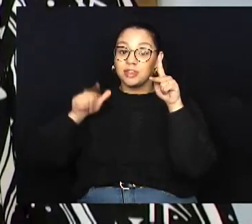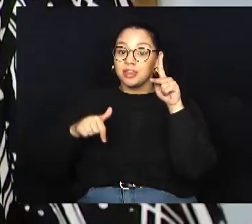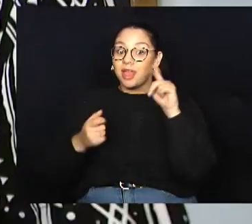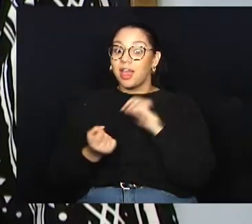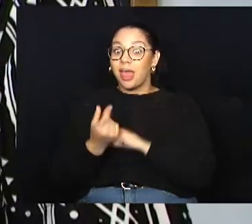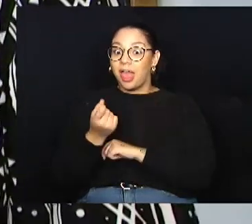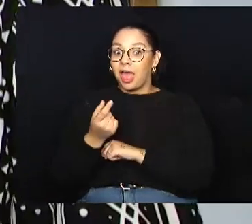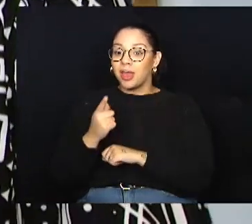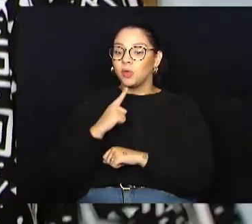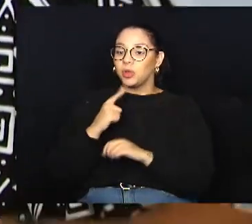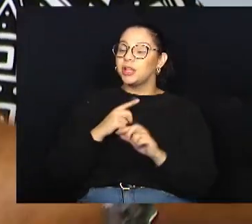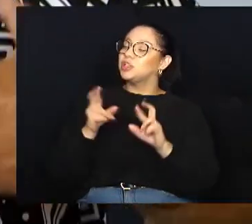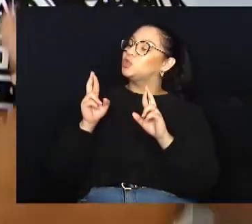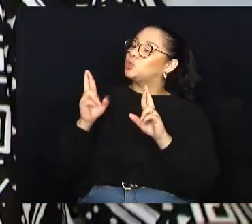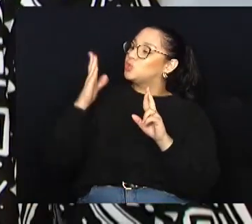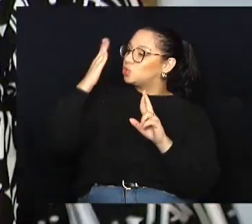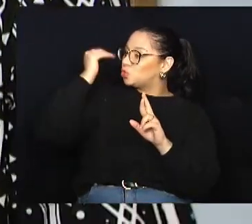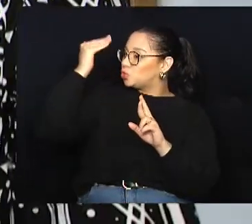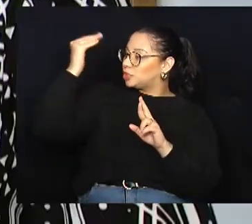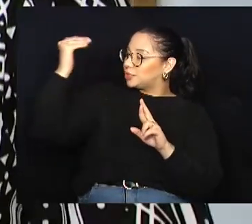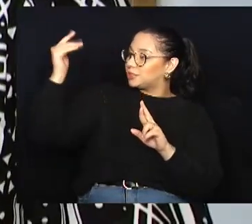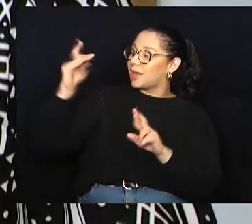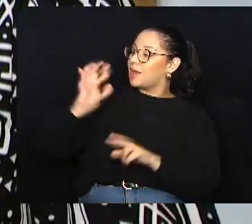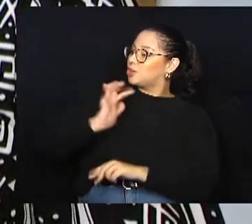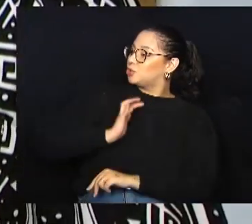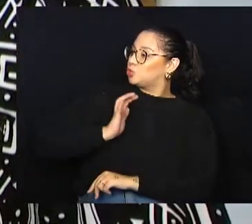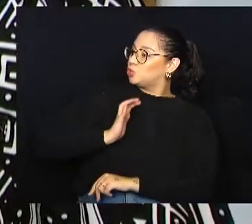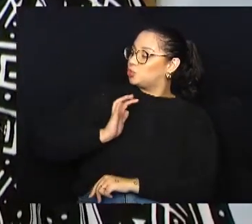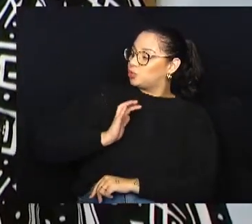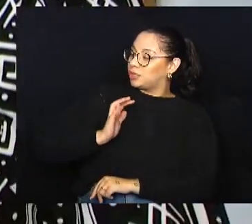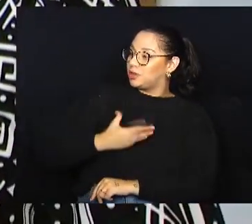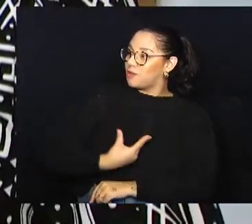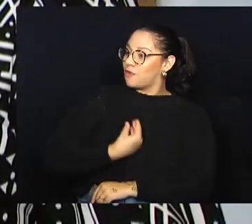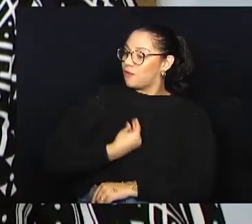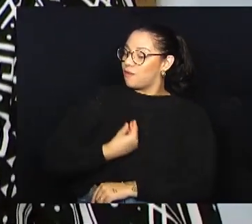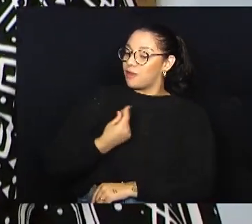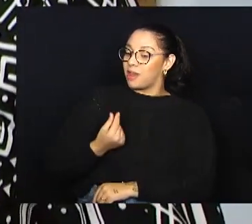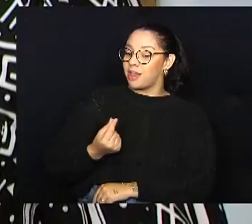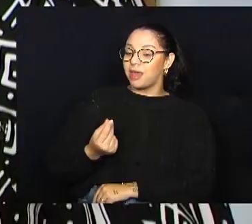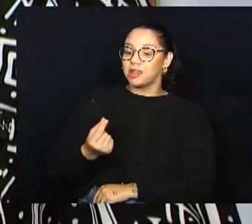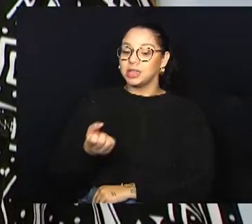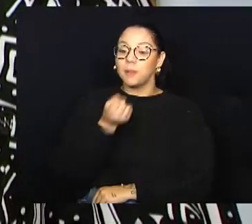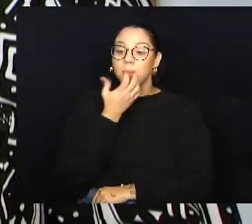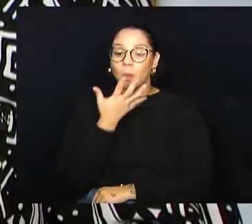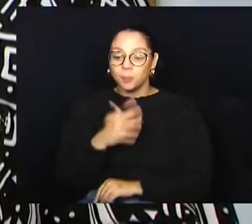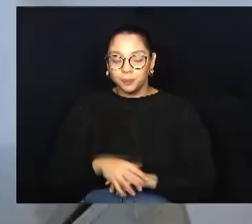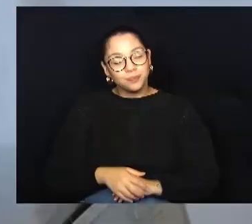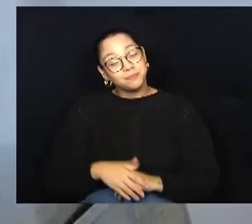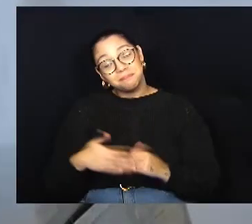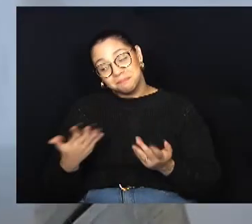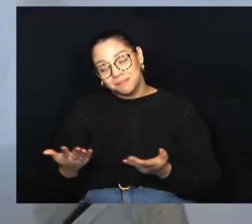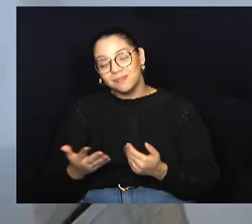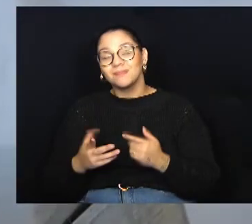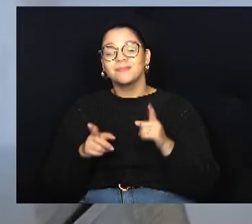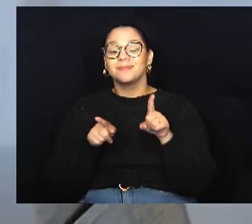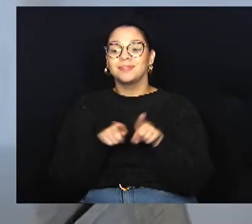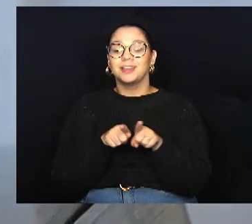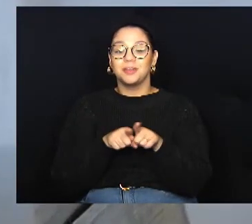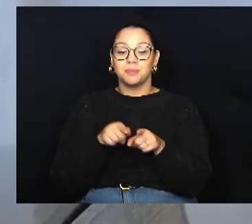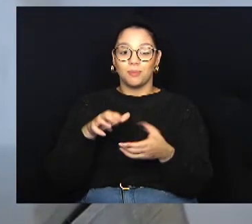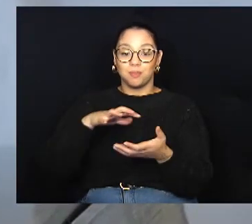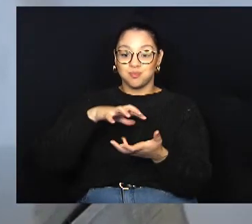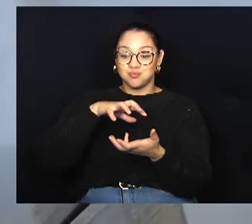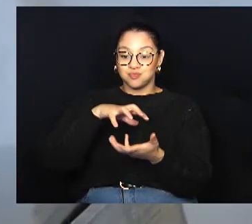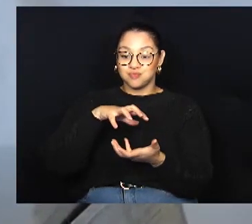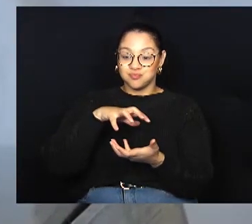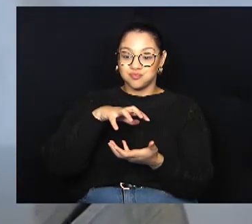ele sucesso, enriquecimento e uma vida de um bom reinado. Temos também um ovo de